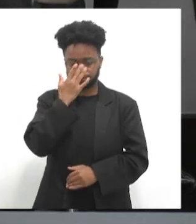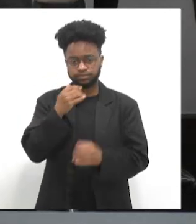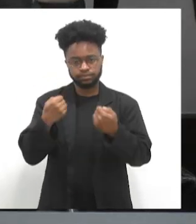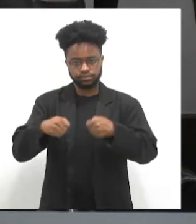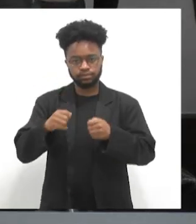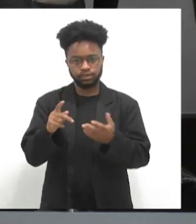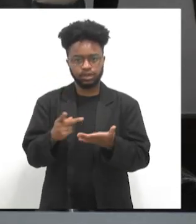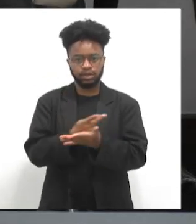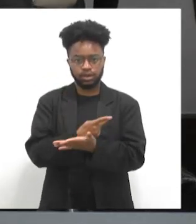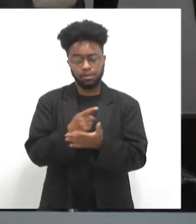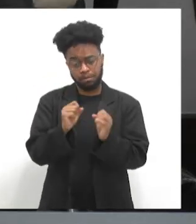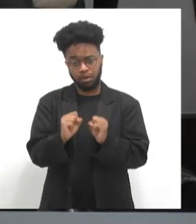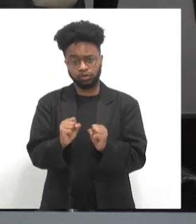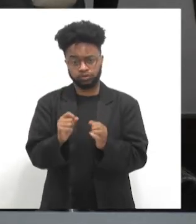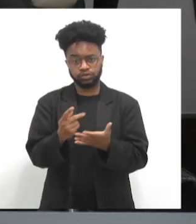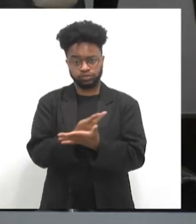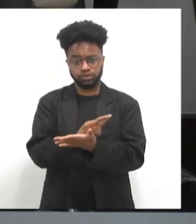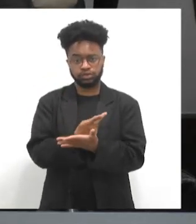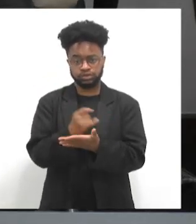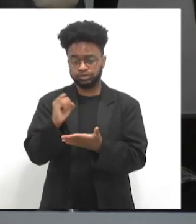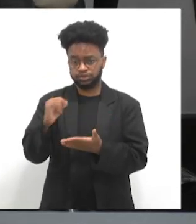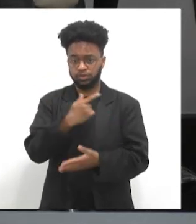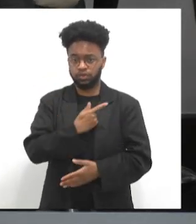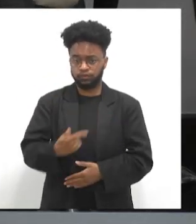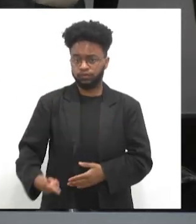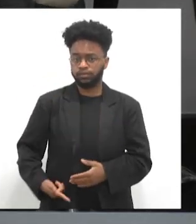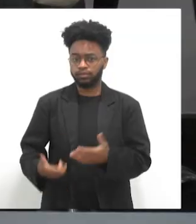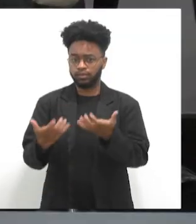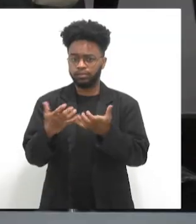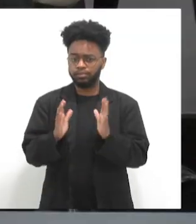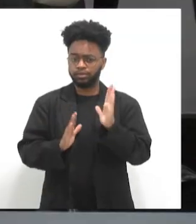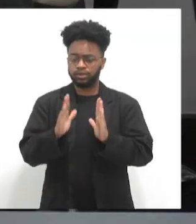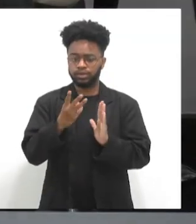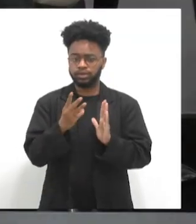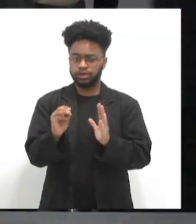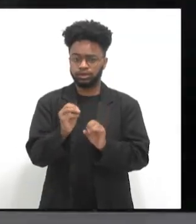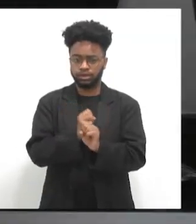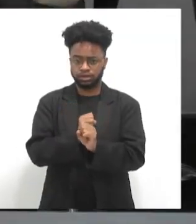acontecer, pode acontecer, se o governo quiser, durante 30 anos,